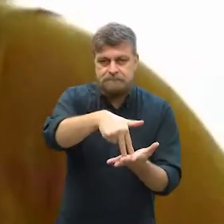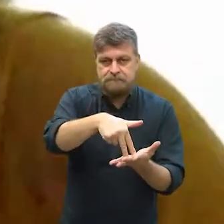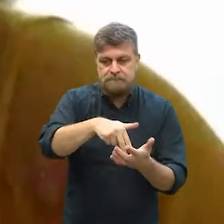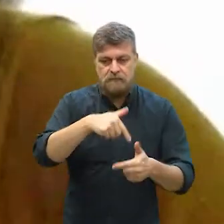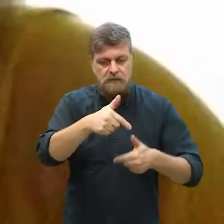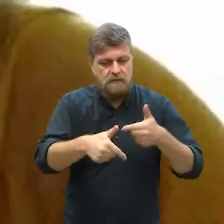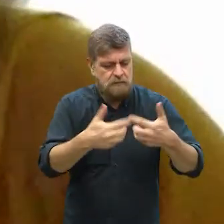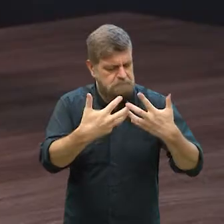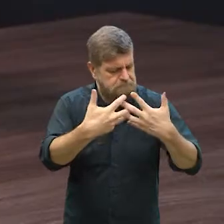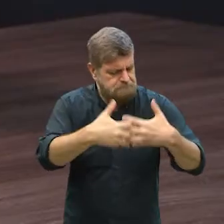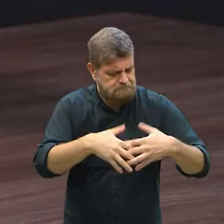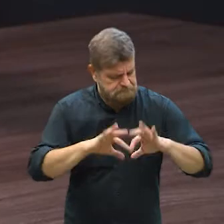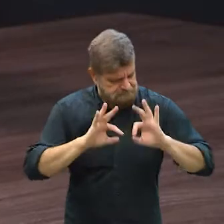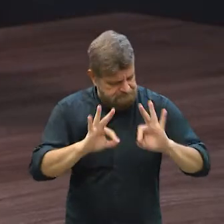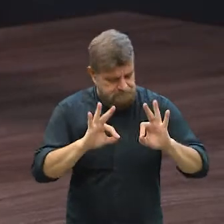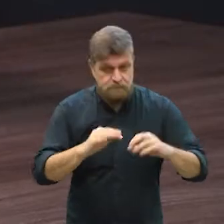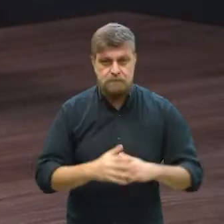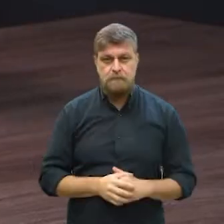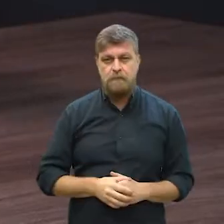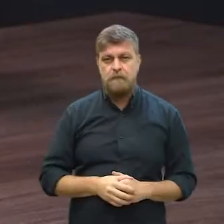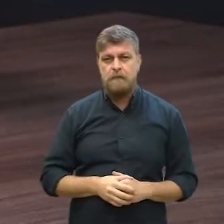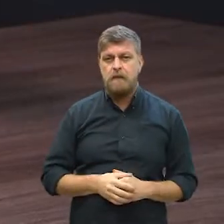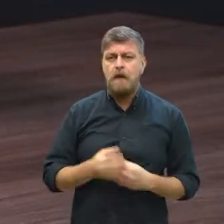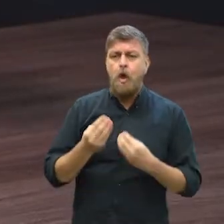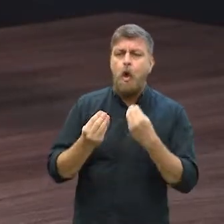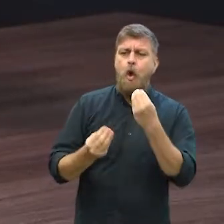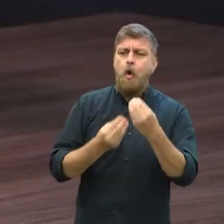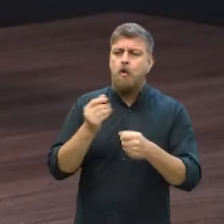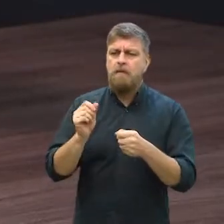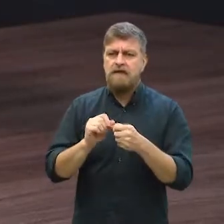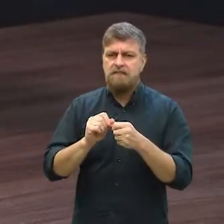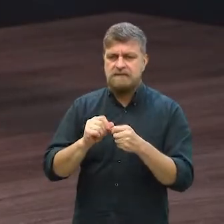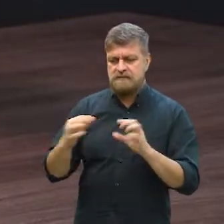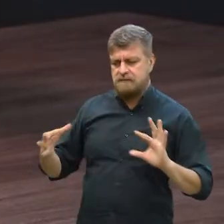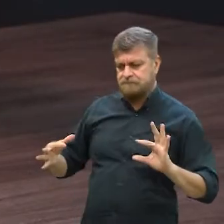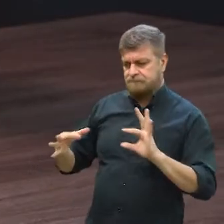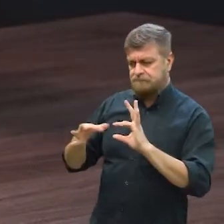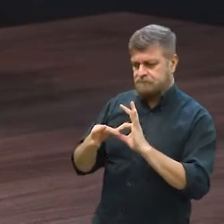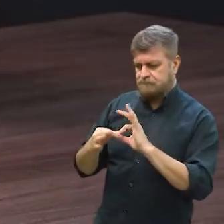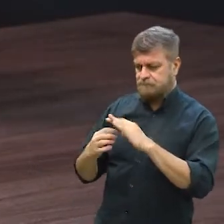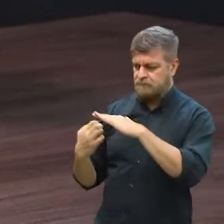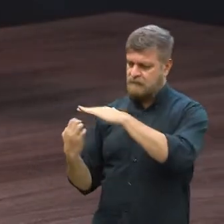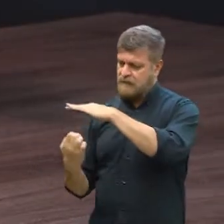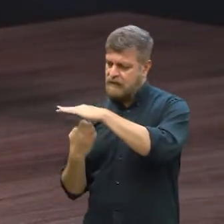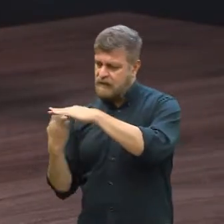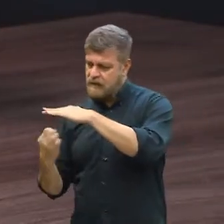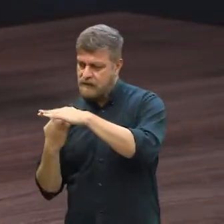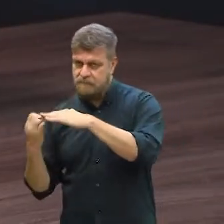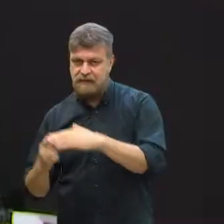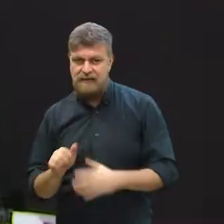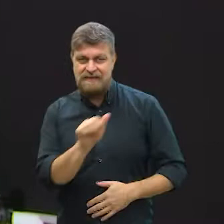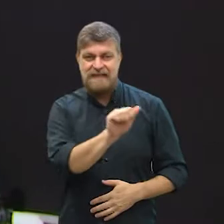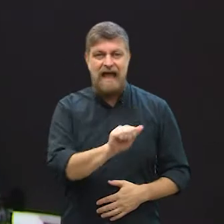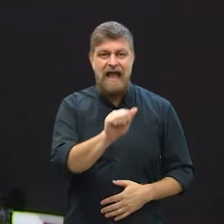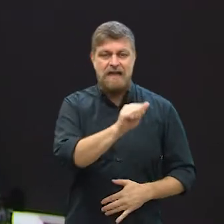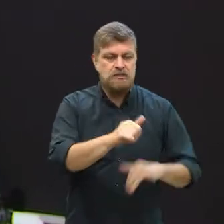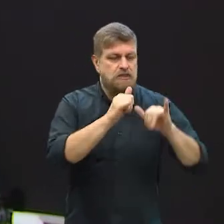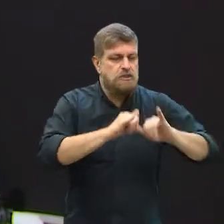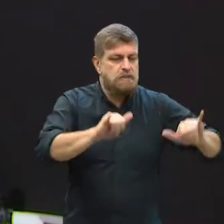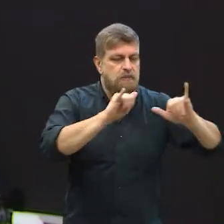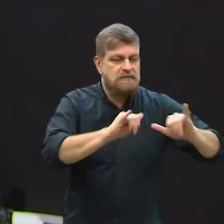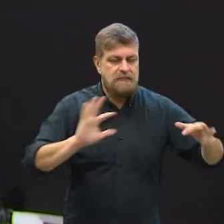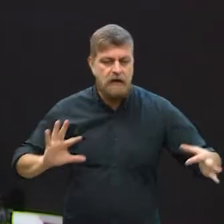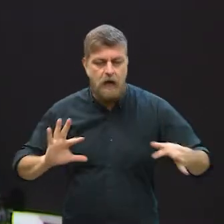super certo. E como então é fazer esse link entre agências e empresas? Me fala um